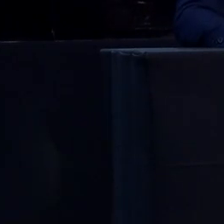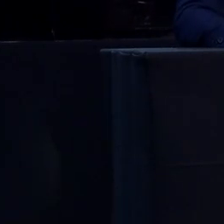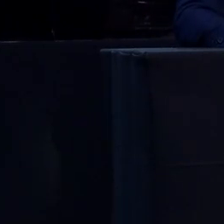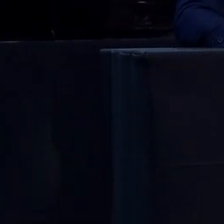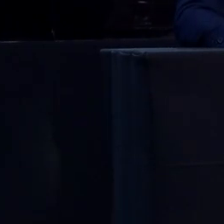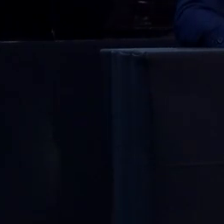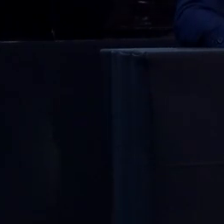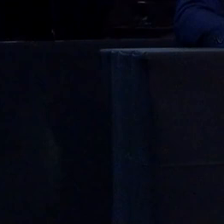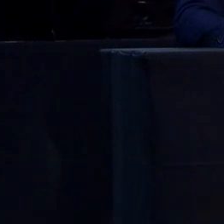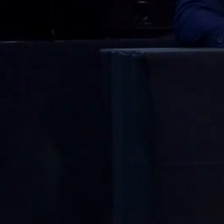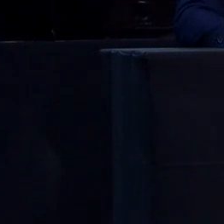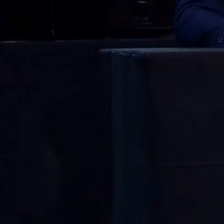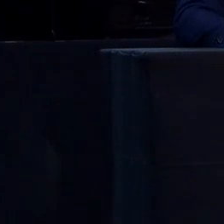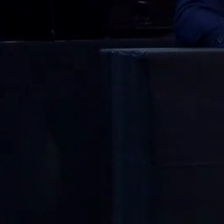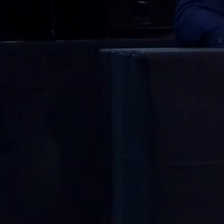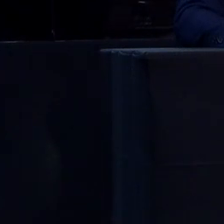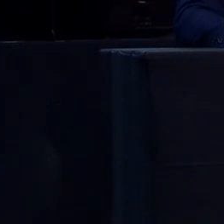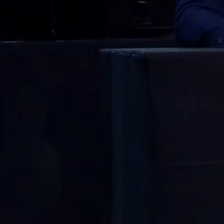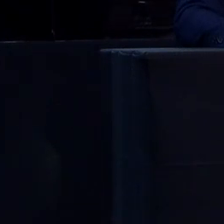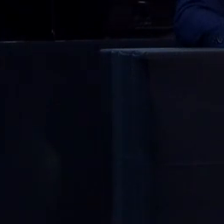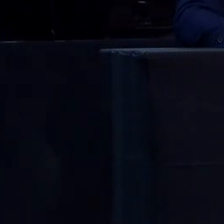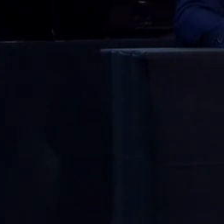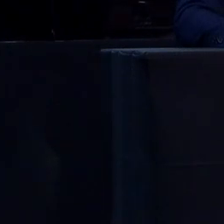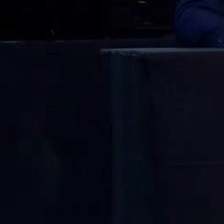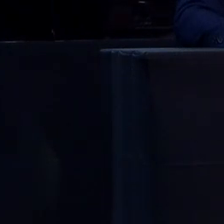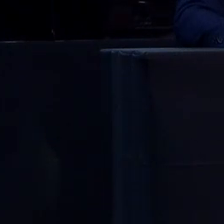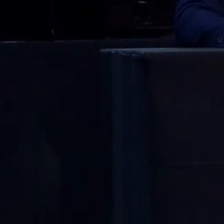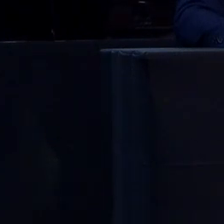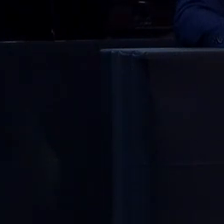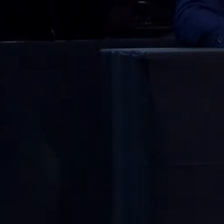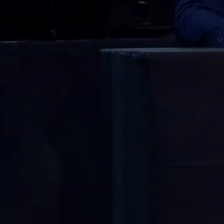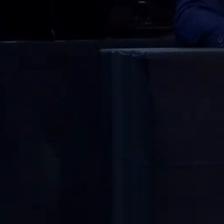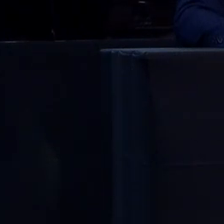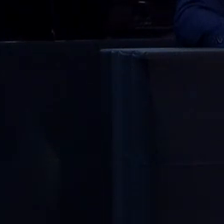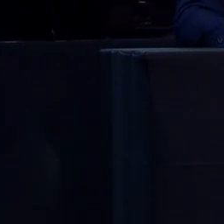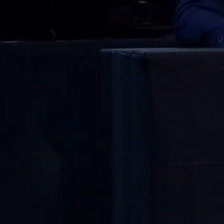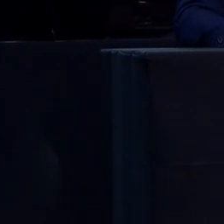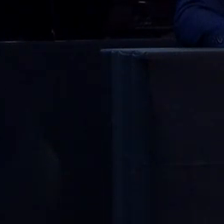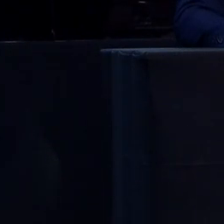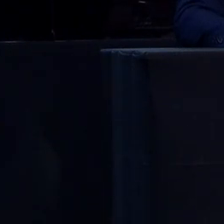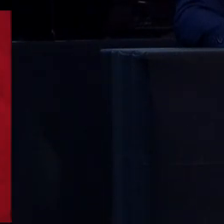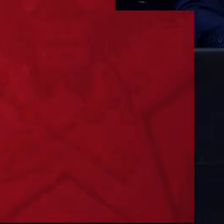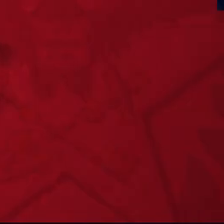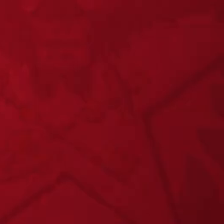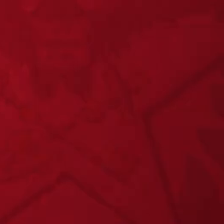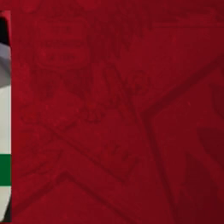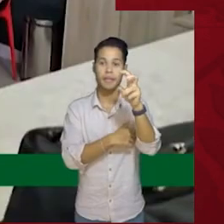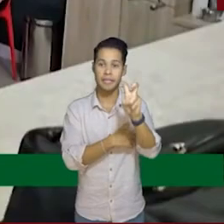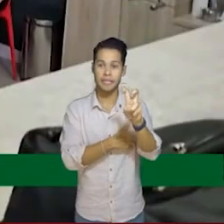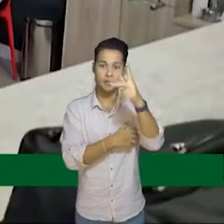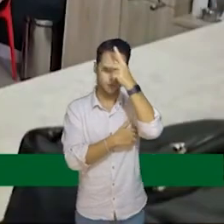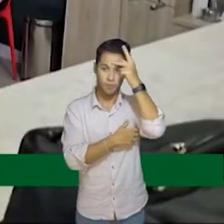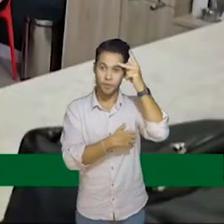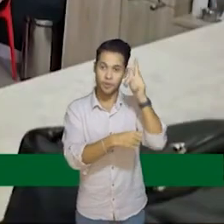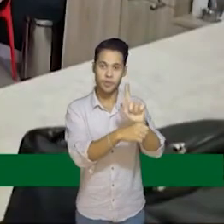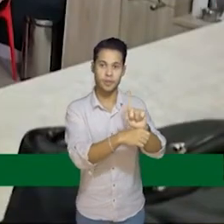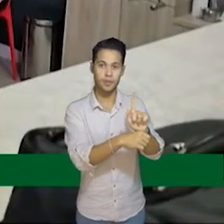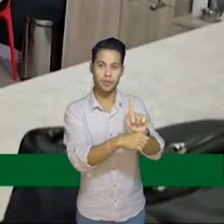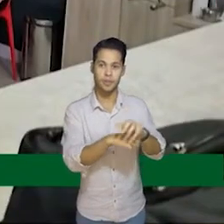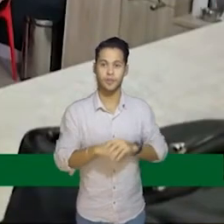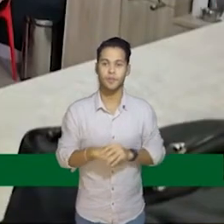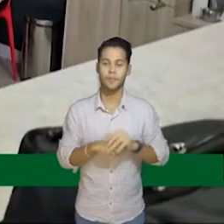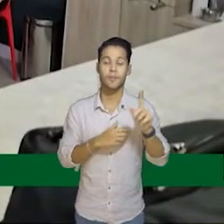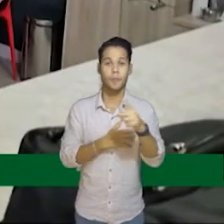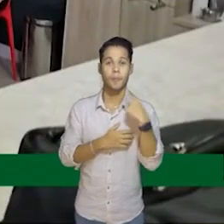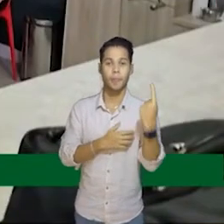em situação de rua. A Fundação realiza atividades anuais em prol dos mais necessitados. Também realizamos